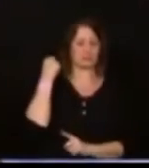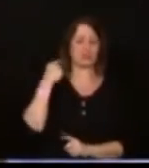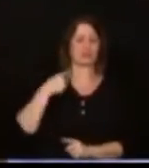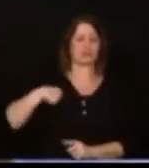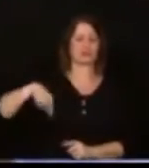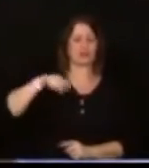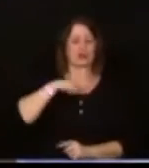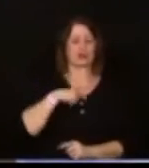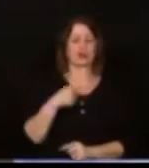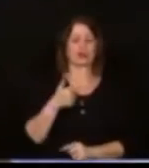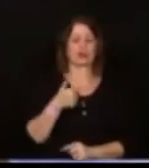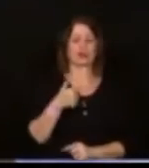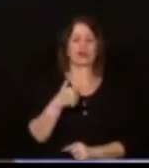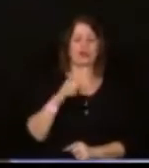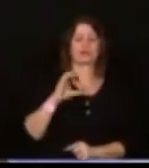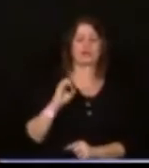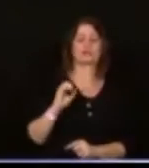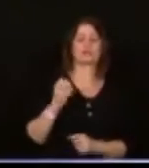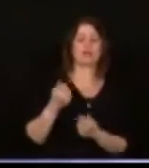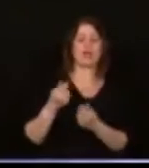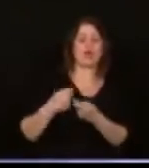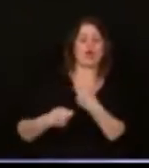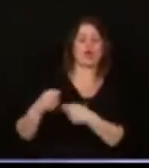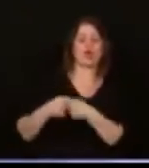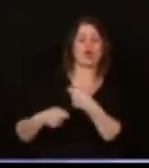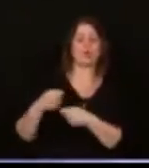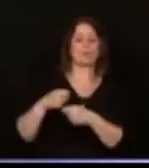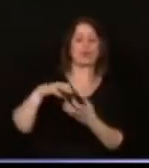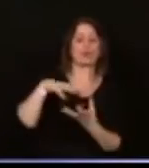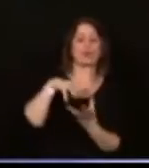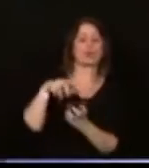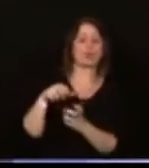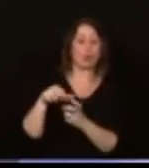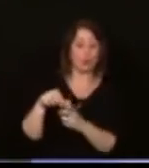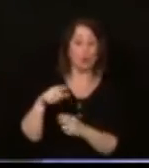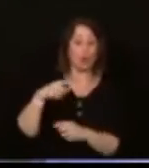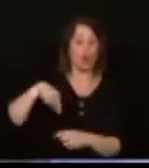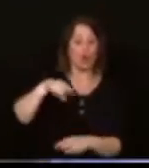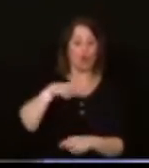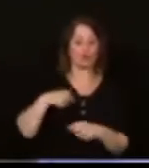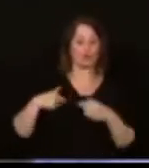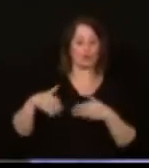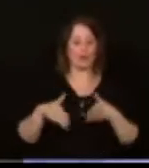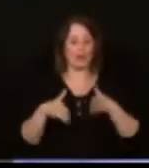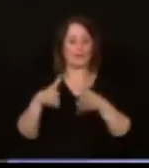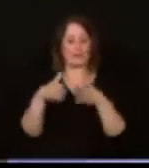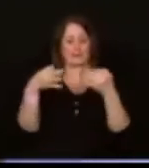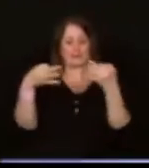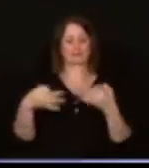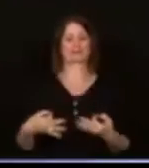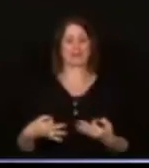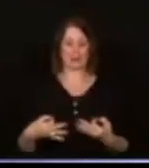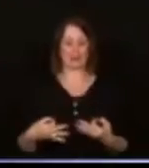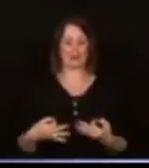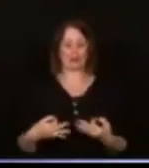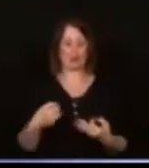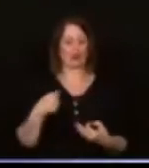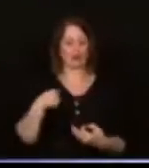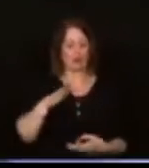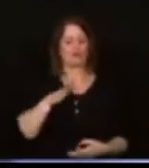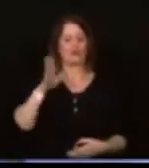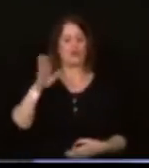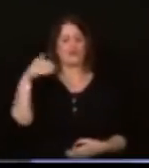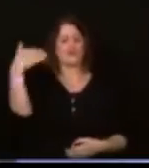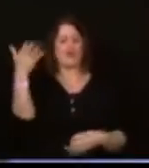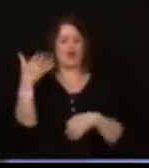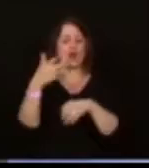para a 10ª economia do mundo. Os números mostram que estamos no caminho certo. Fomos negociar fora